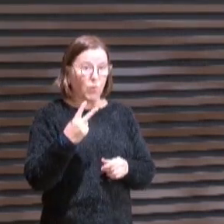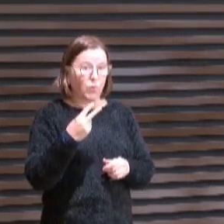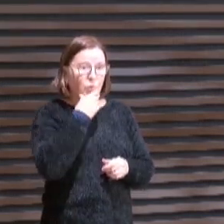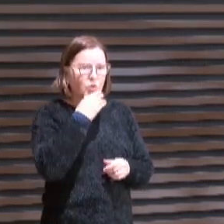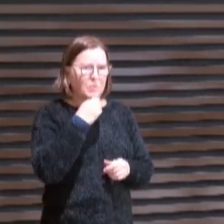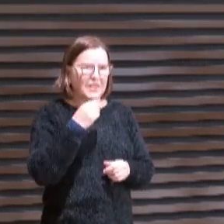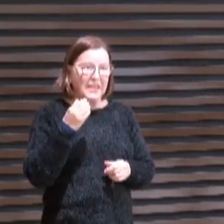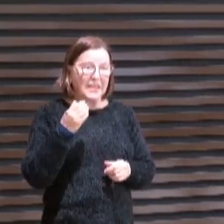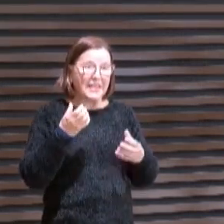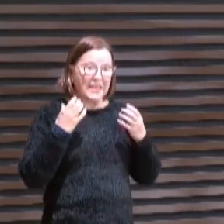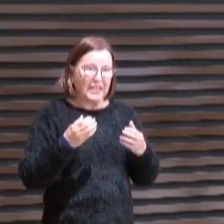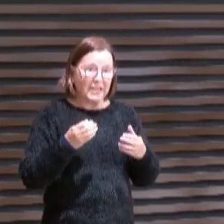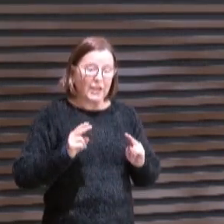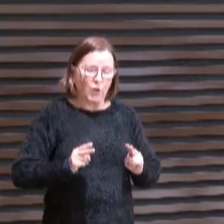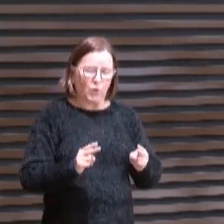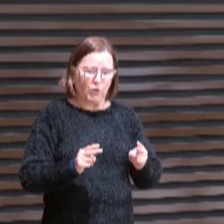Jesus, parem!